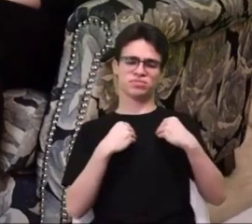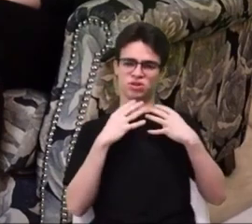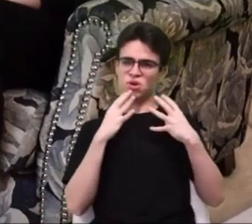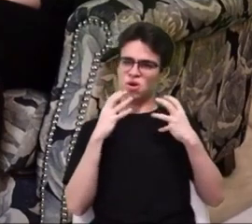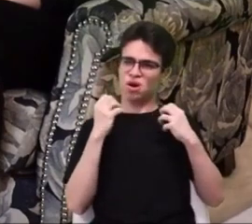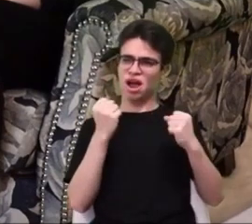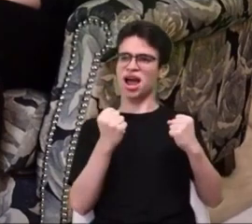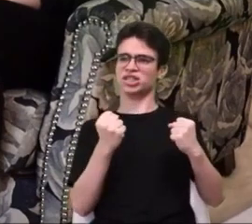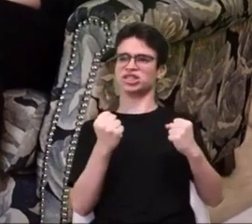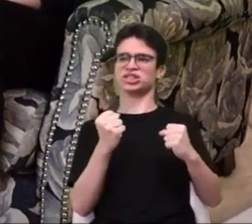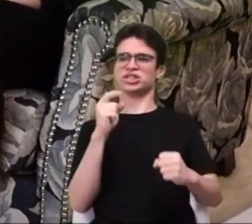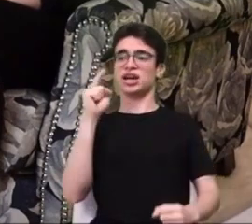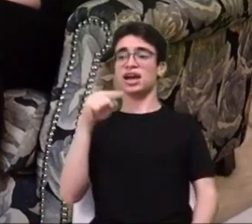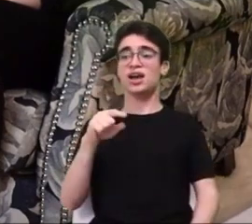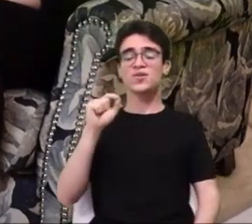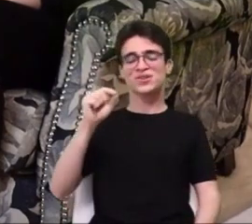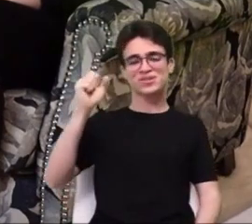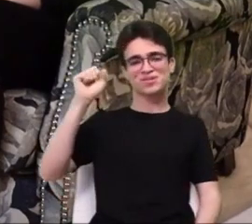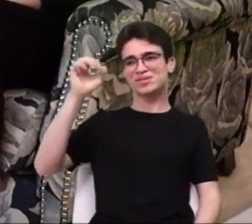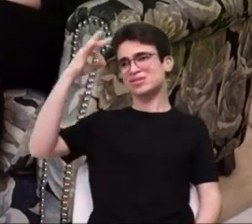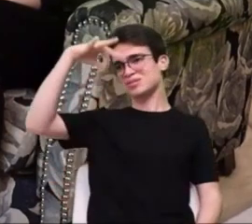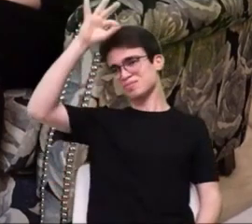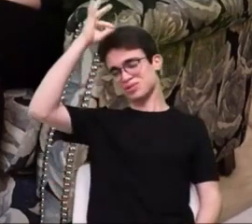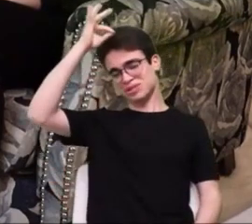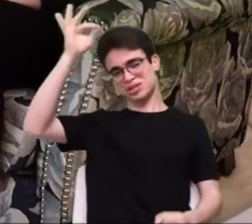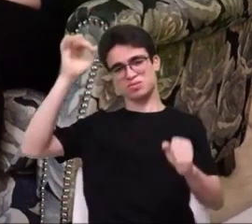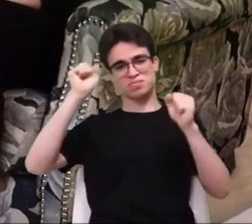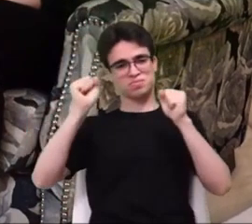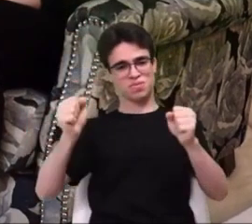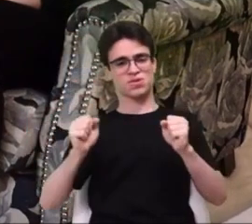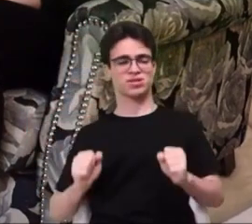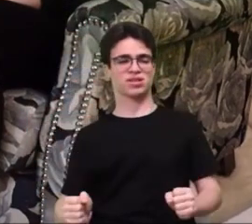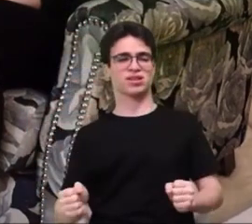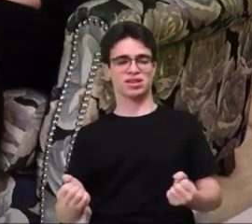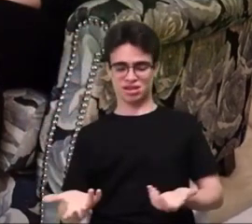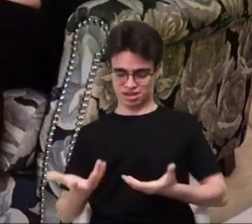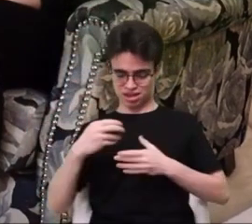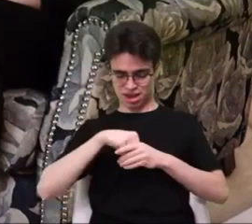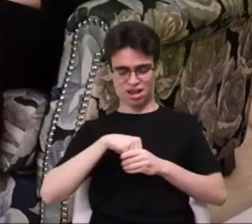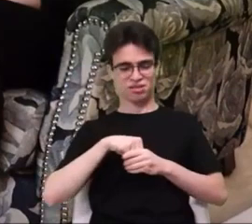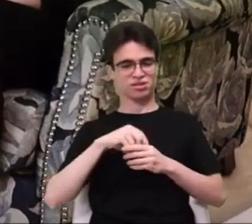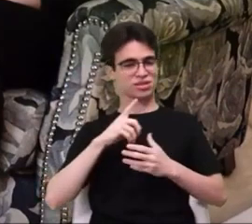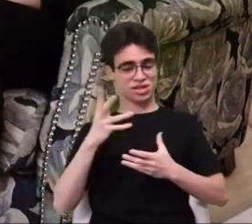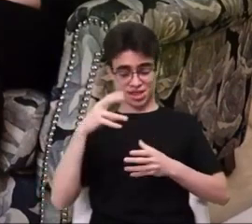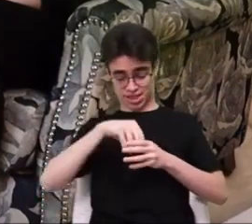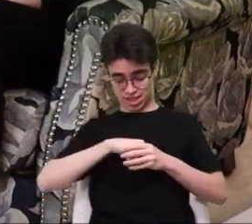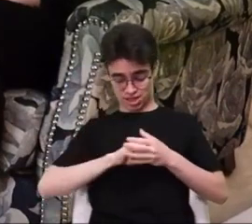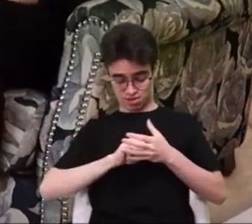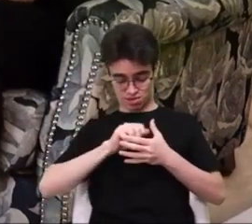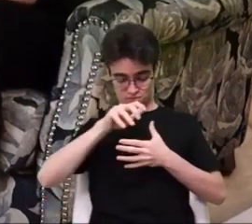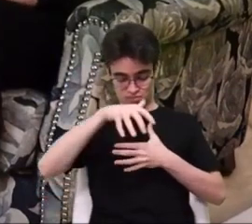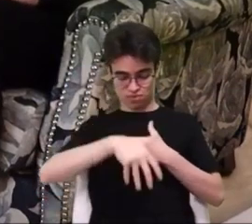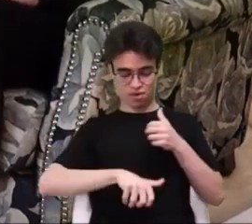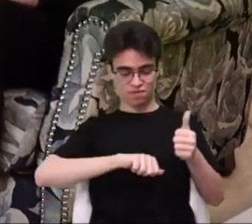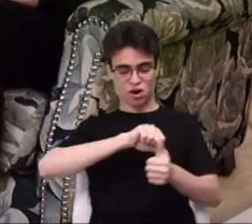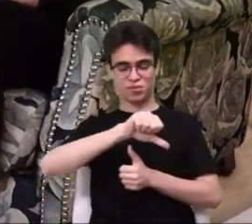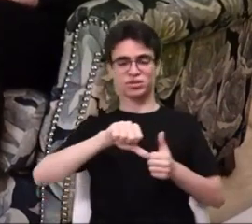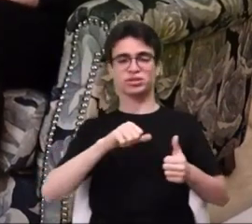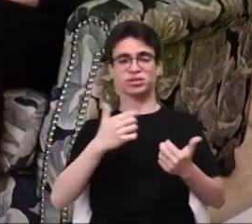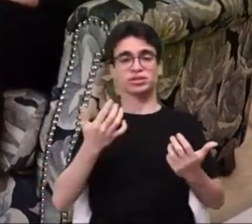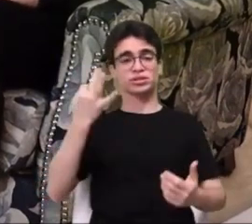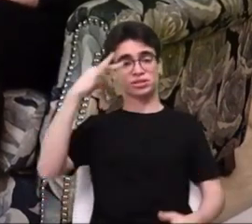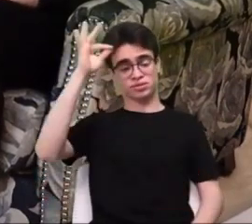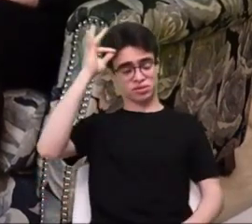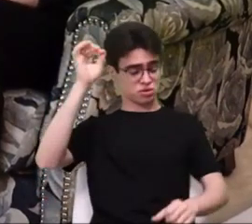que chama-se poder do Espírito Santo, né? Que entra dentro da gente, você falou, veio de dentro para fora, porque o poder do Espírito Santo